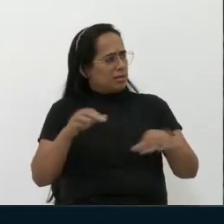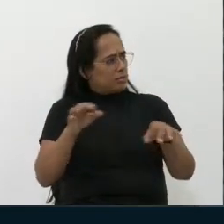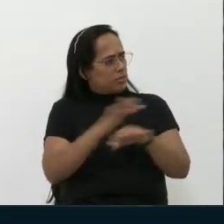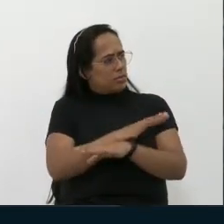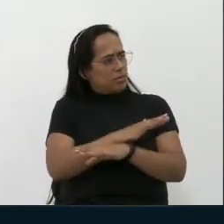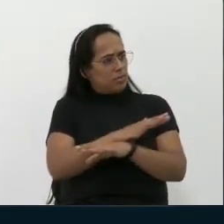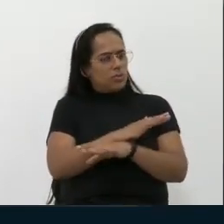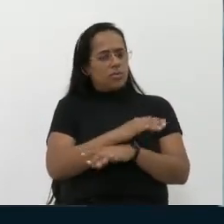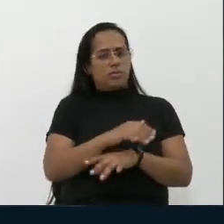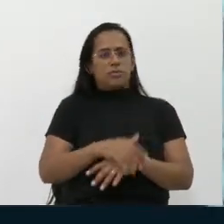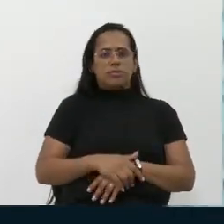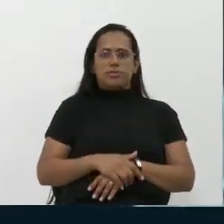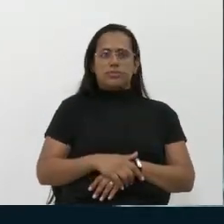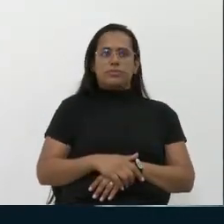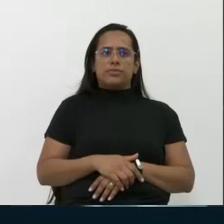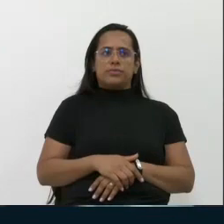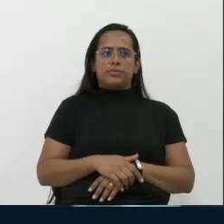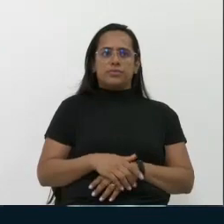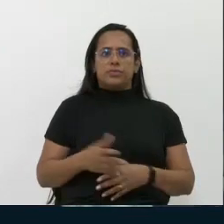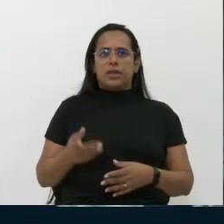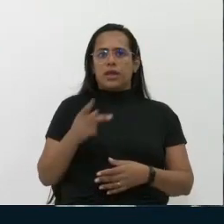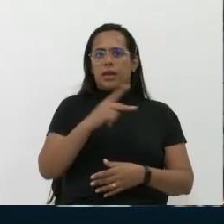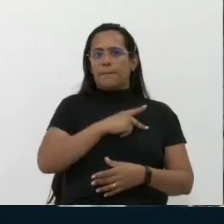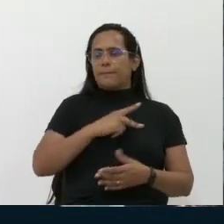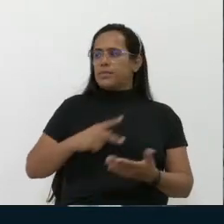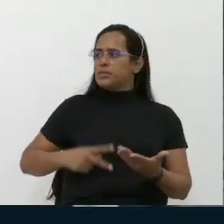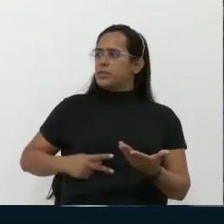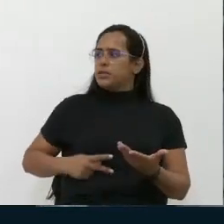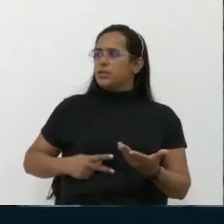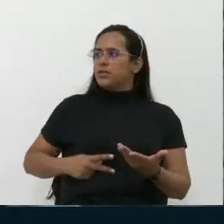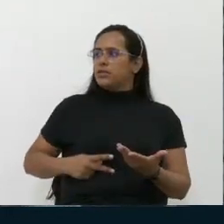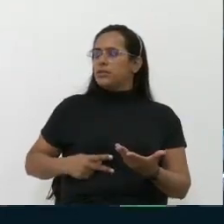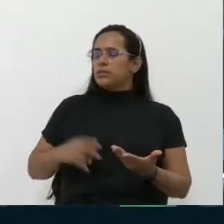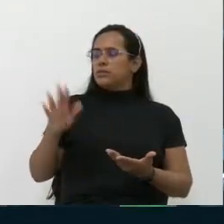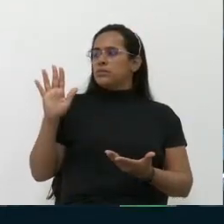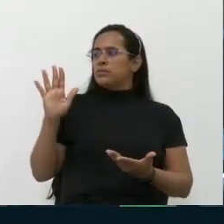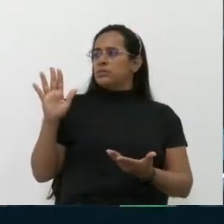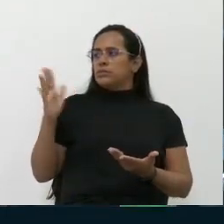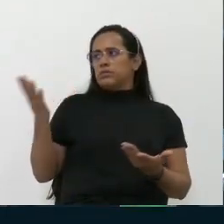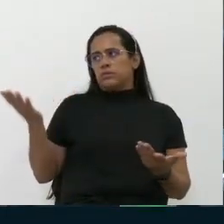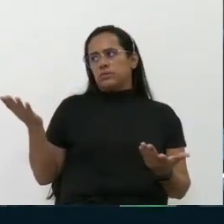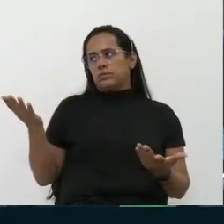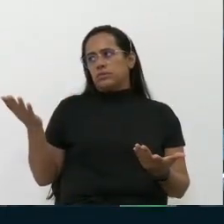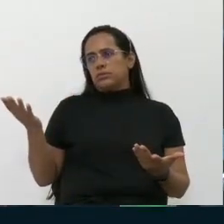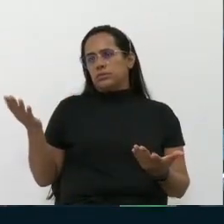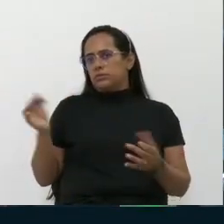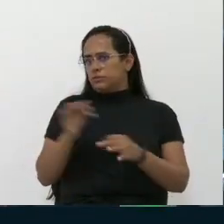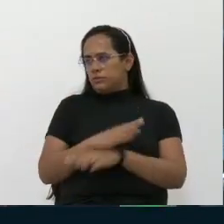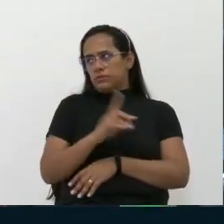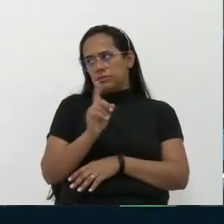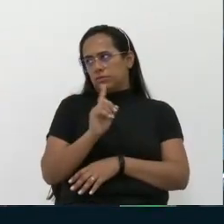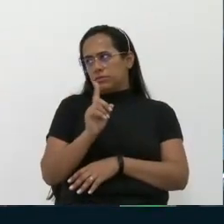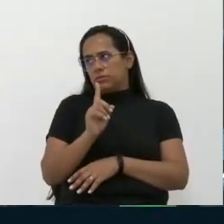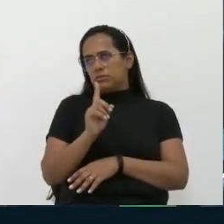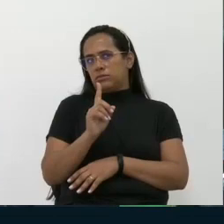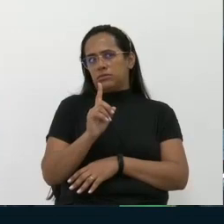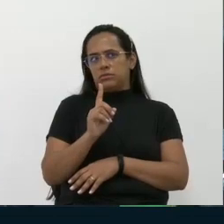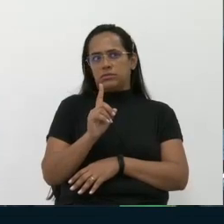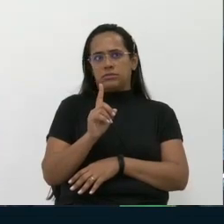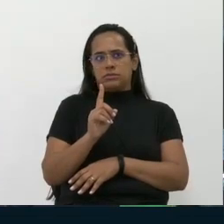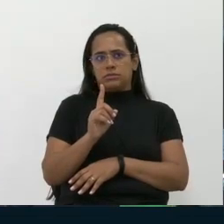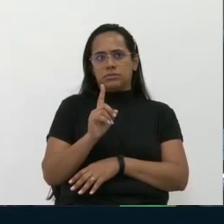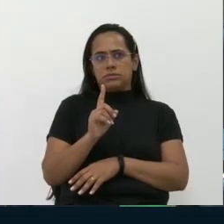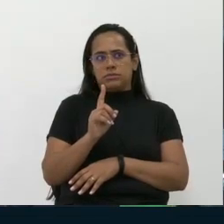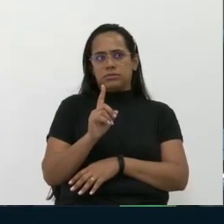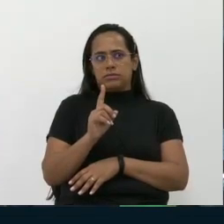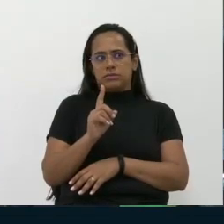artigo... Pela ordem, presidente. Pela ordem, presidente. Questão de ordem, doutor Presidente, Arsante. Presidente, eu não acabei minha fala. Mas é que já acabou o tempo, vereador. Então, mas deixa eu só terminar minha